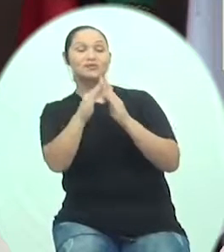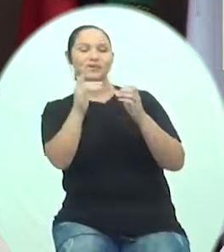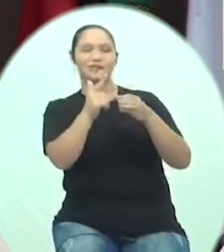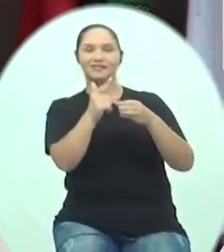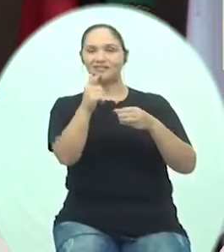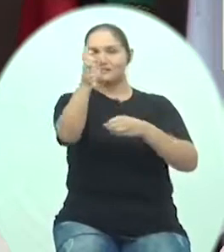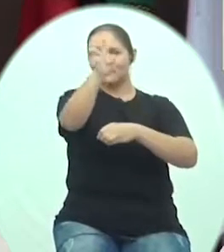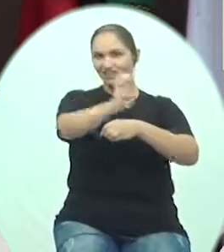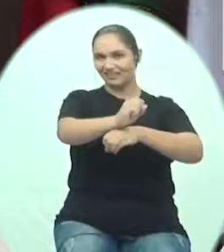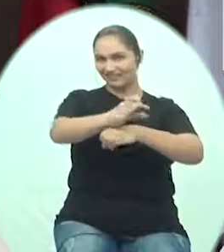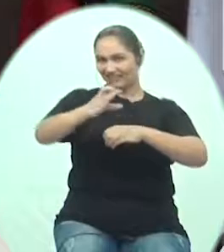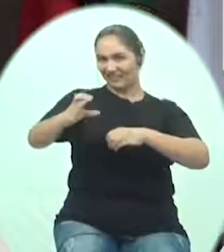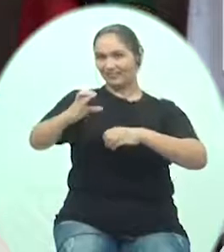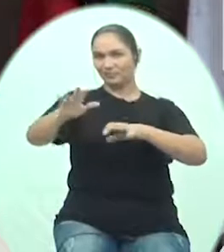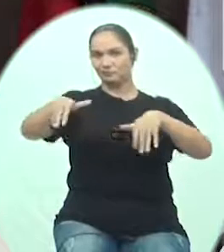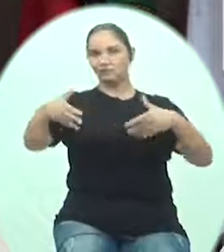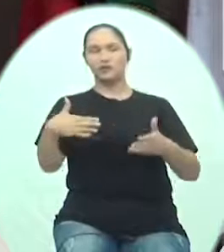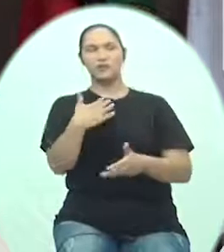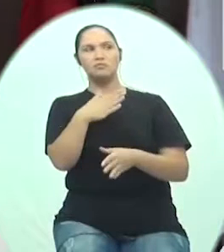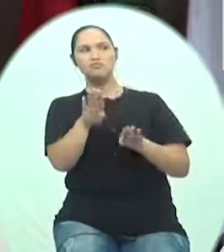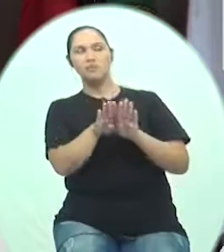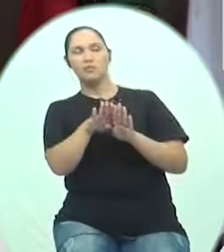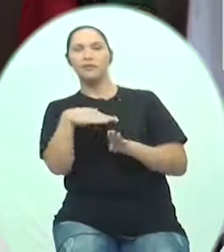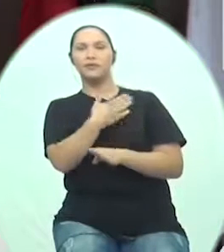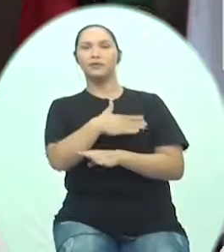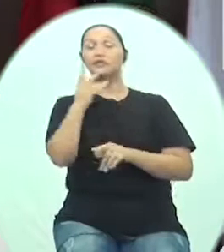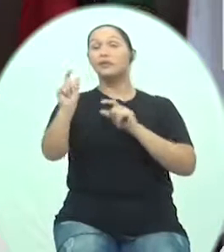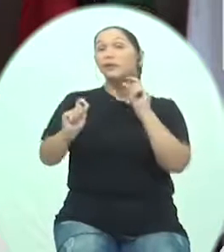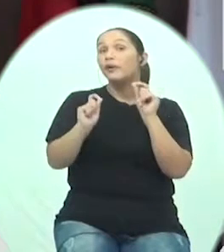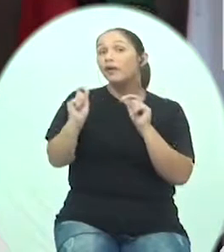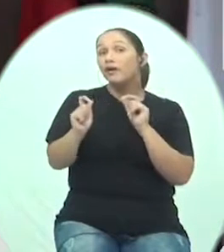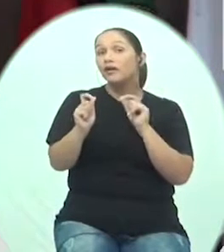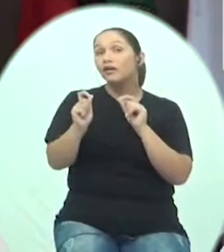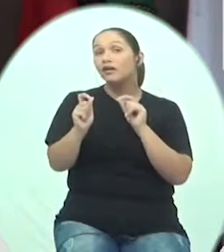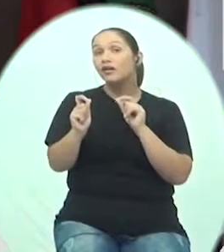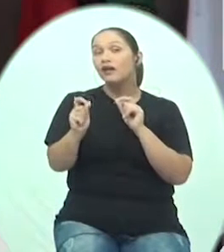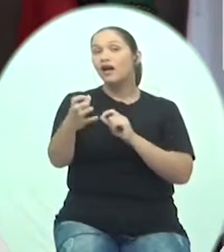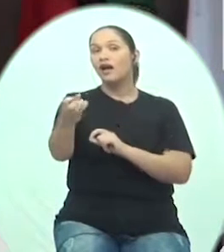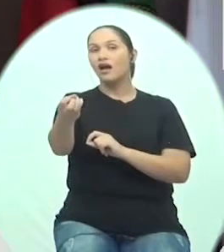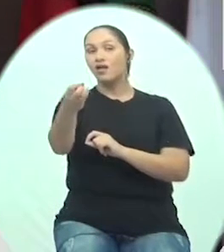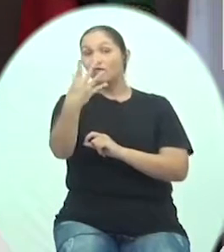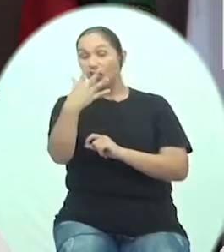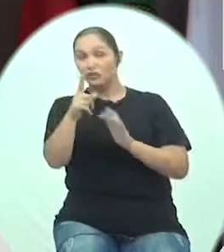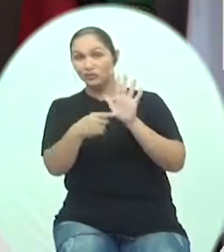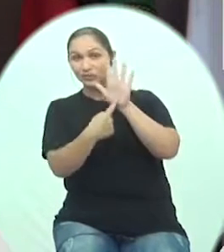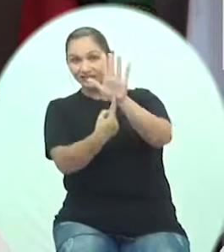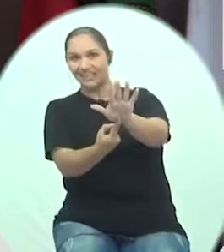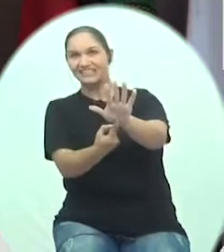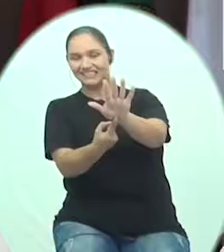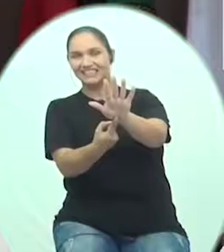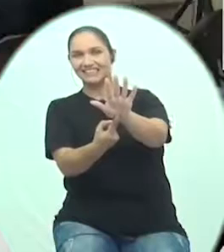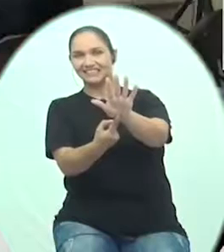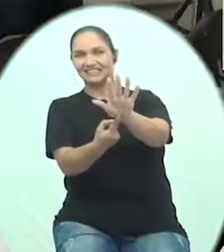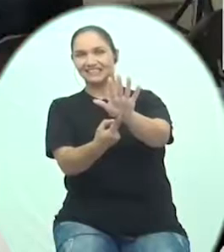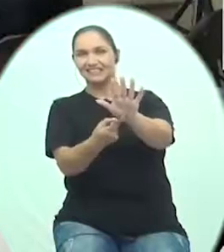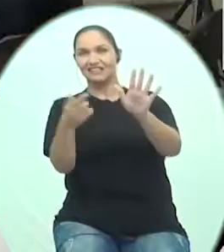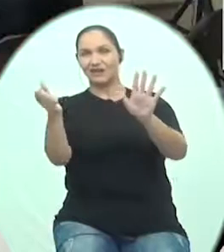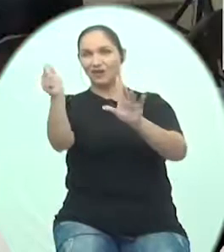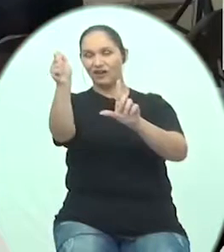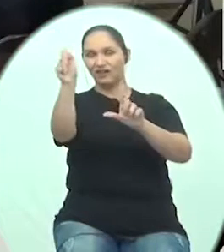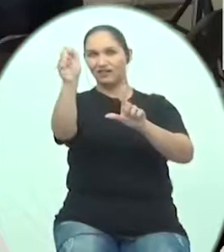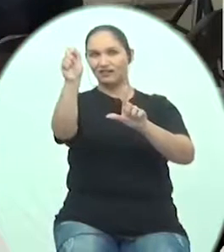Catarinense também queria que colocasse uma tá lá as fotos da imagem eh ven aqui a